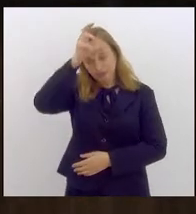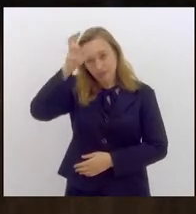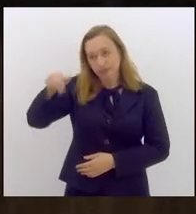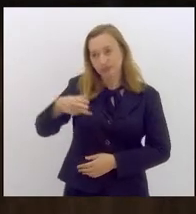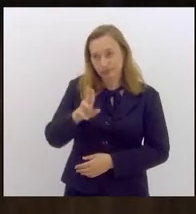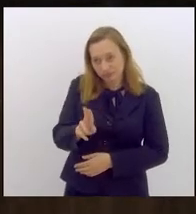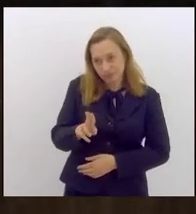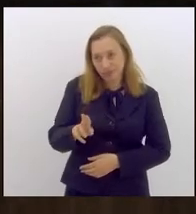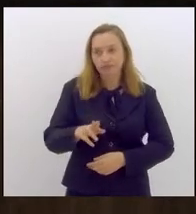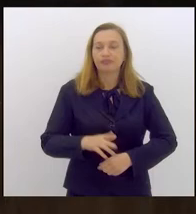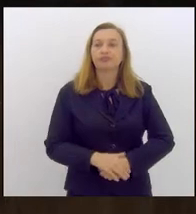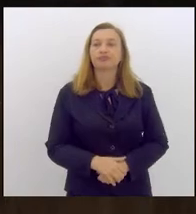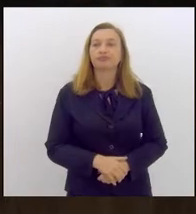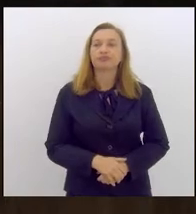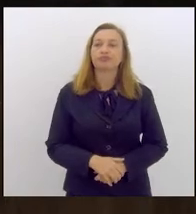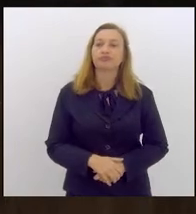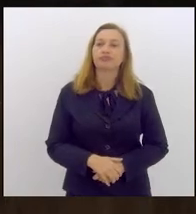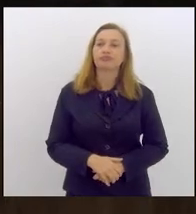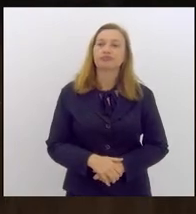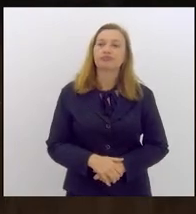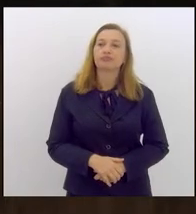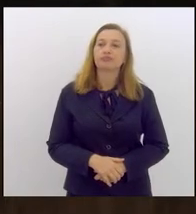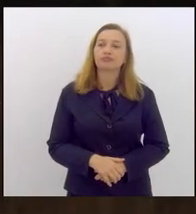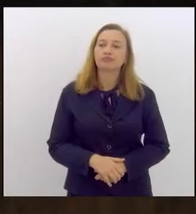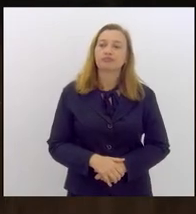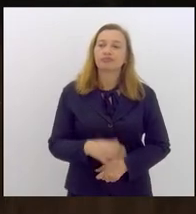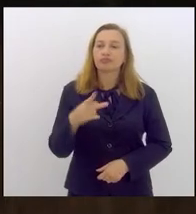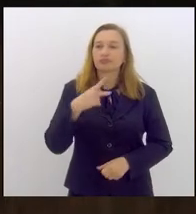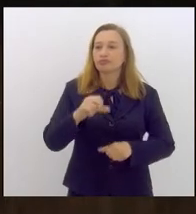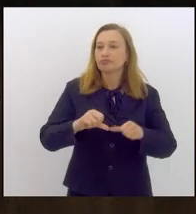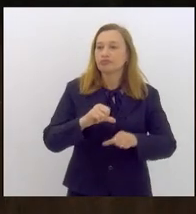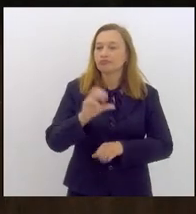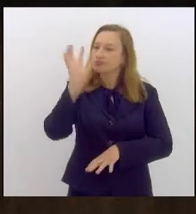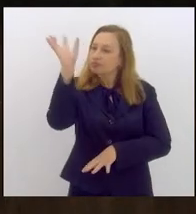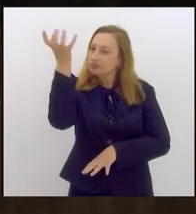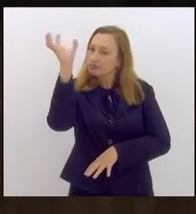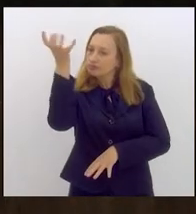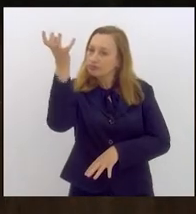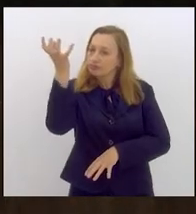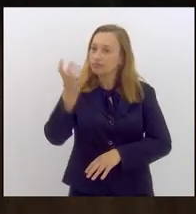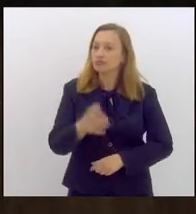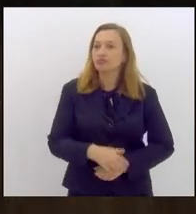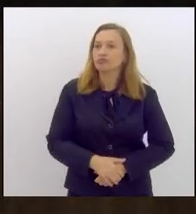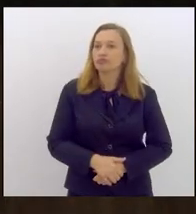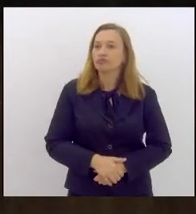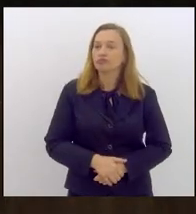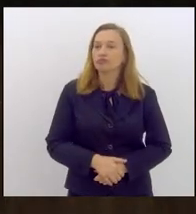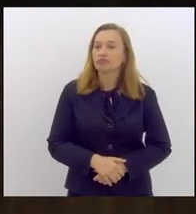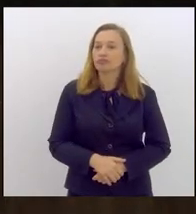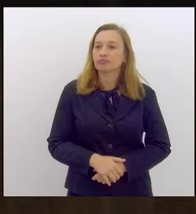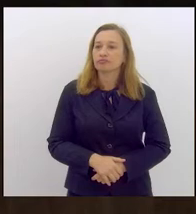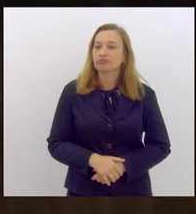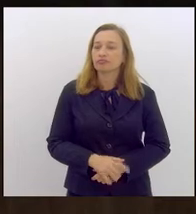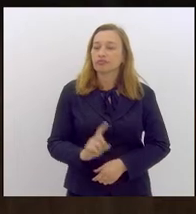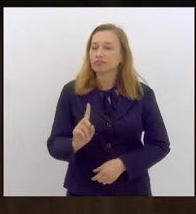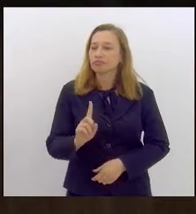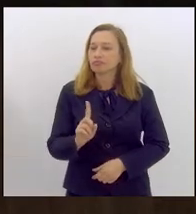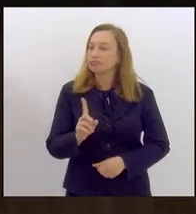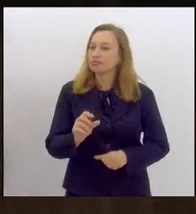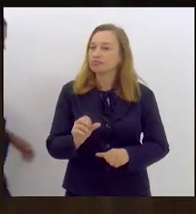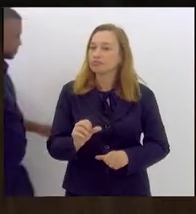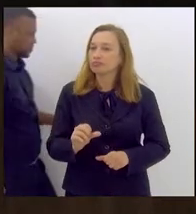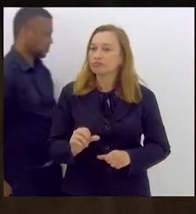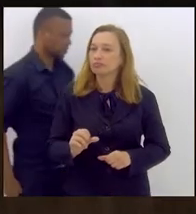fórum multilateral, disse que as mudanças climáticas não passavam, Renata, de